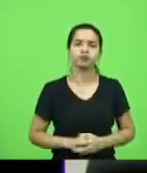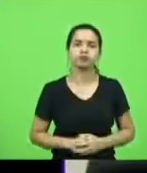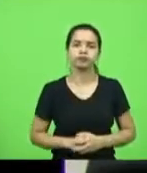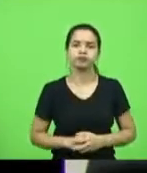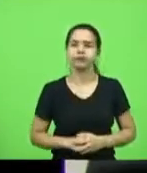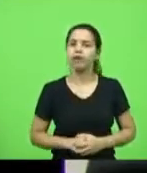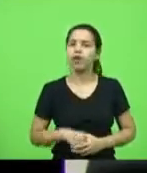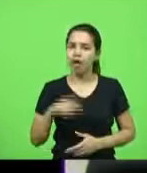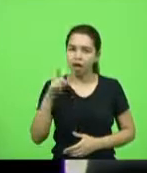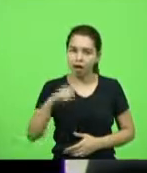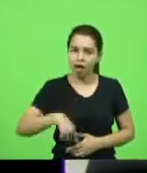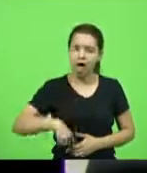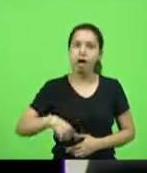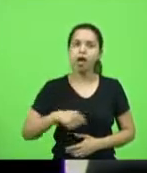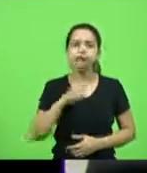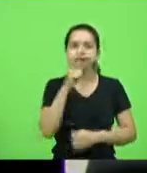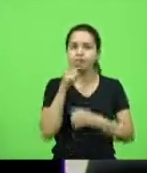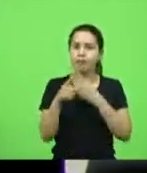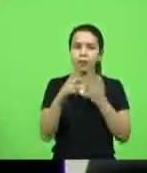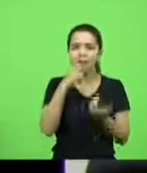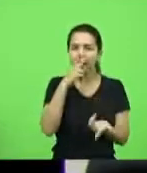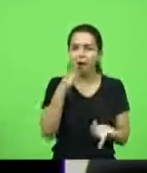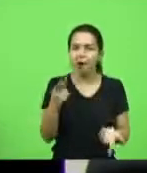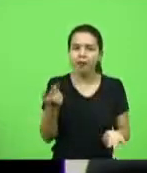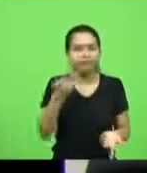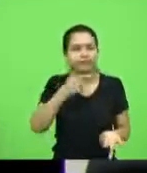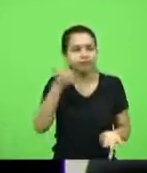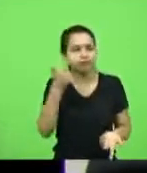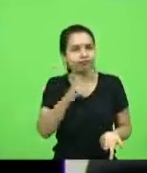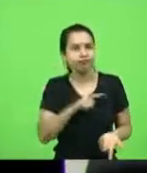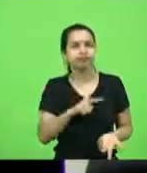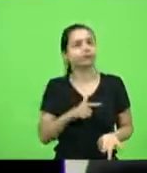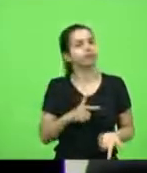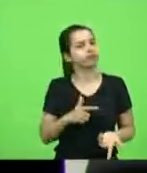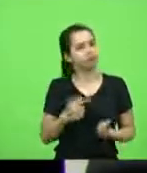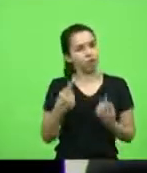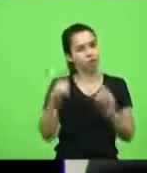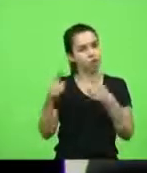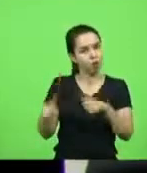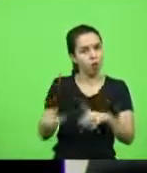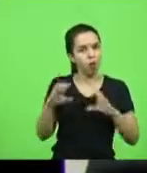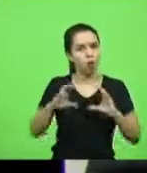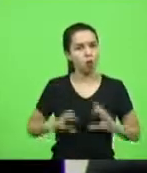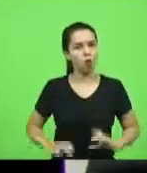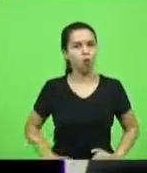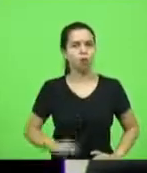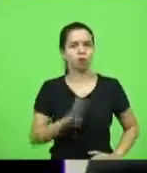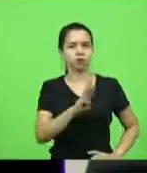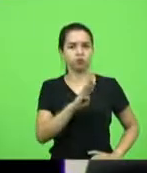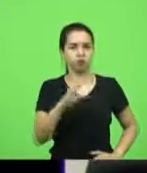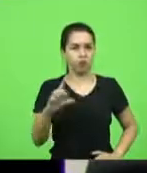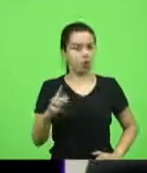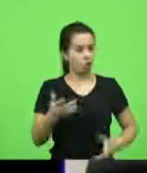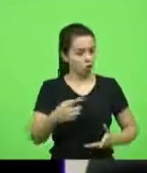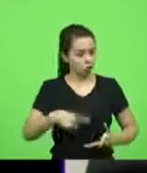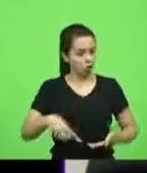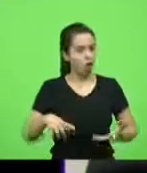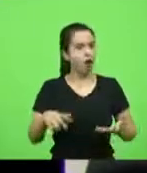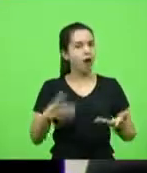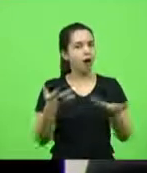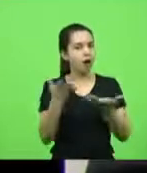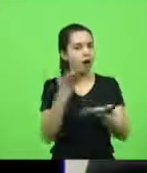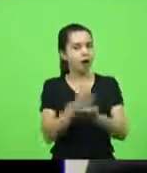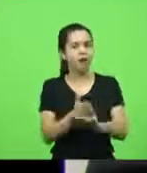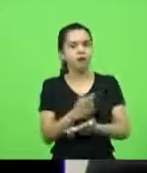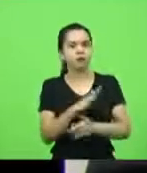feito em relação ao cidadão blumenauense E é isso que a gente quer Kombi isso que a gente quer